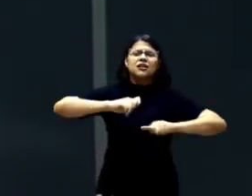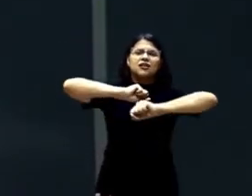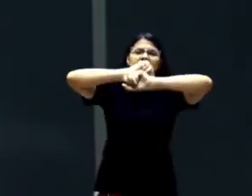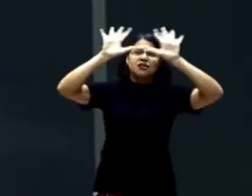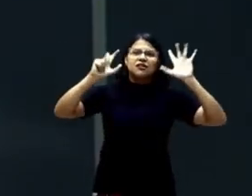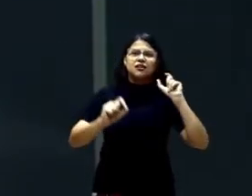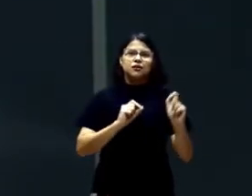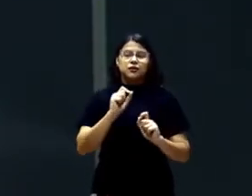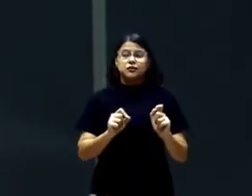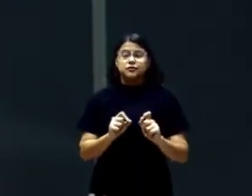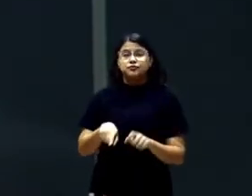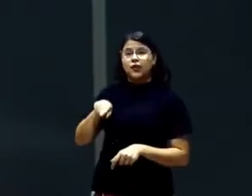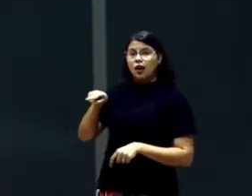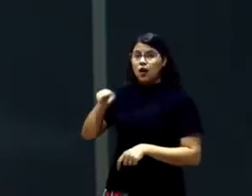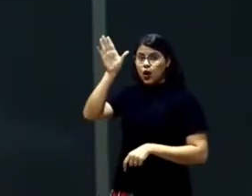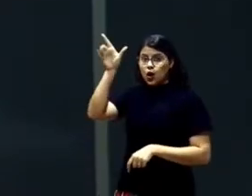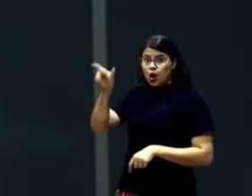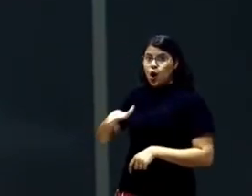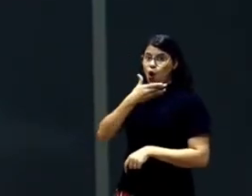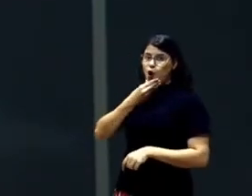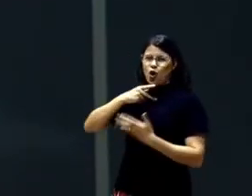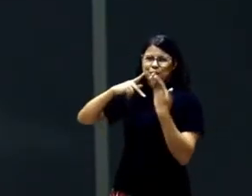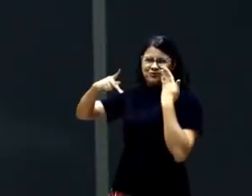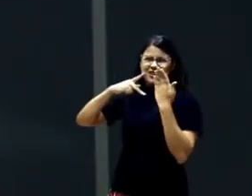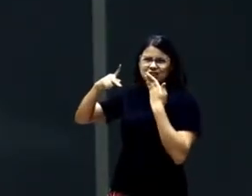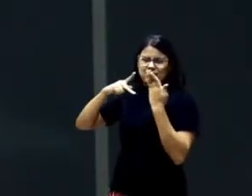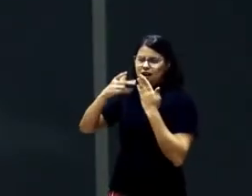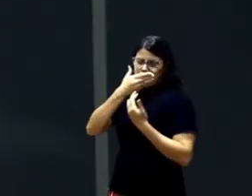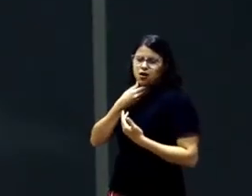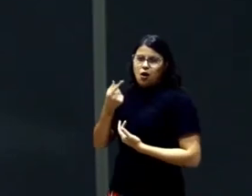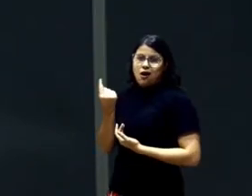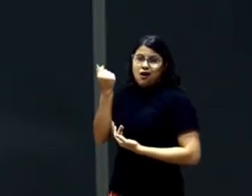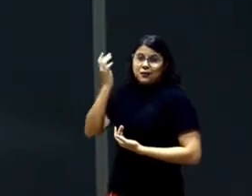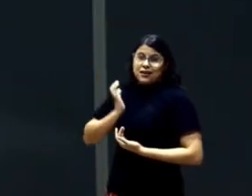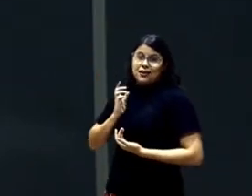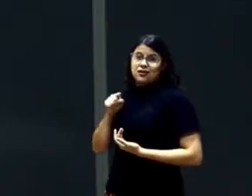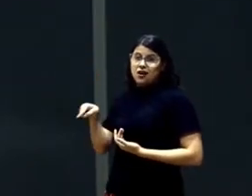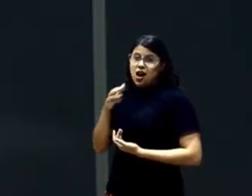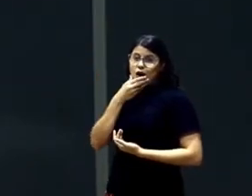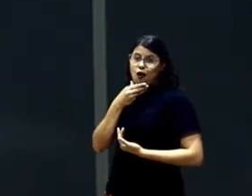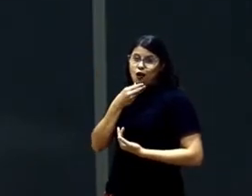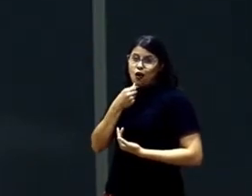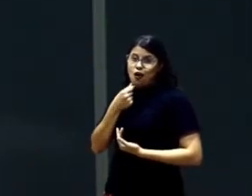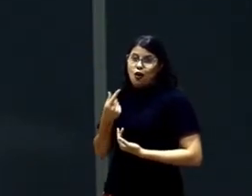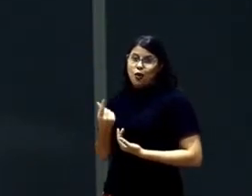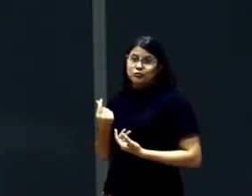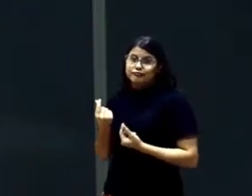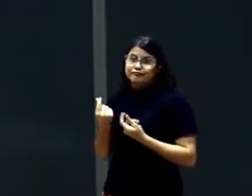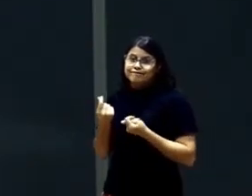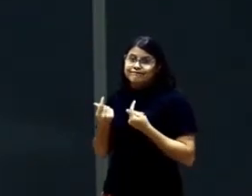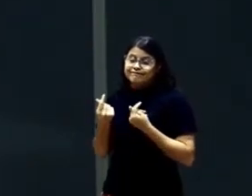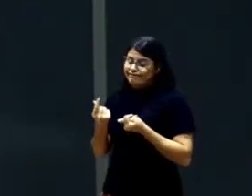de erros que esse homem cometeu por causa da ganância. Lembre-se, ele já era